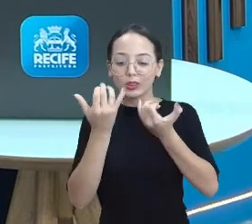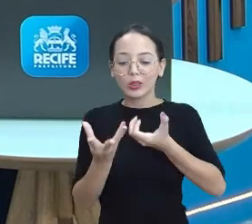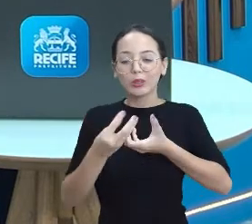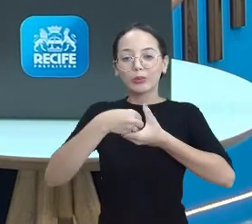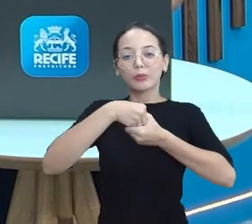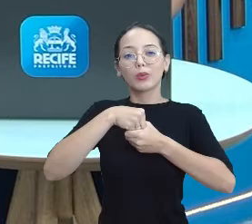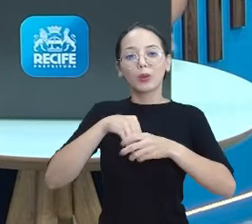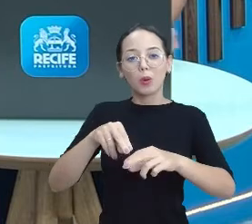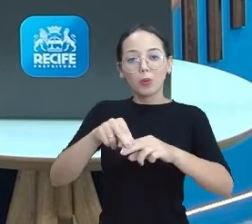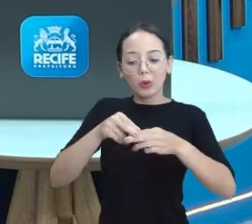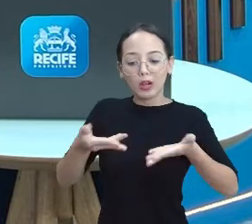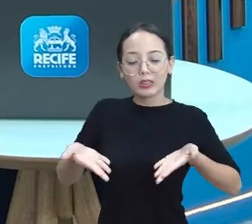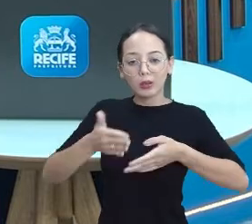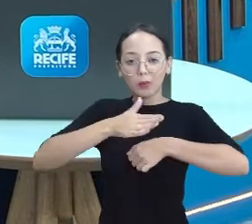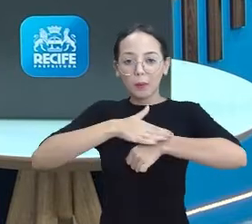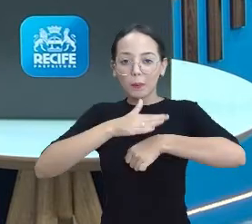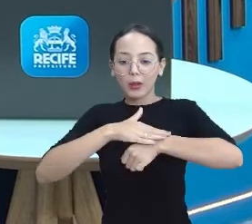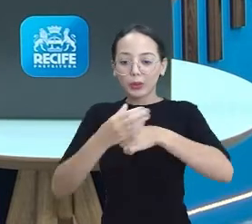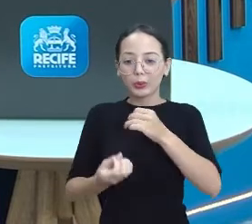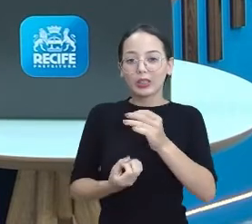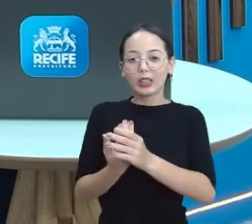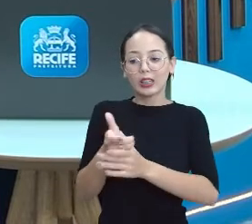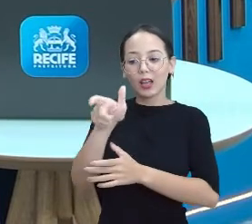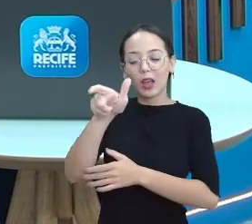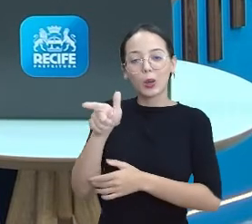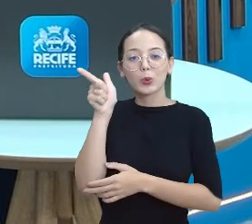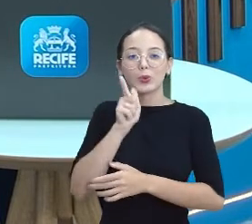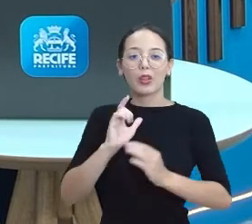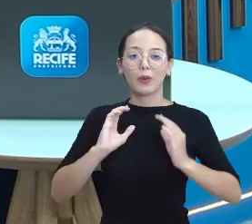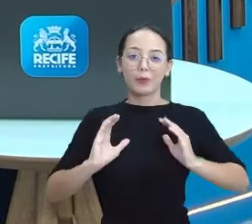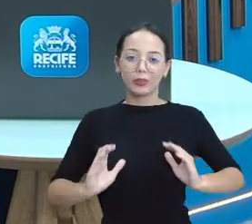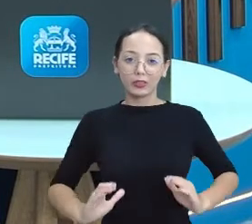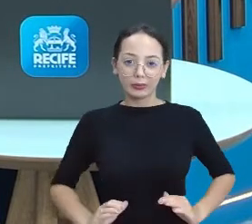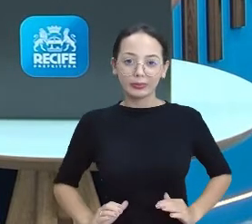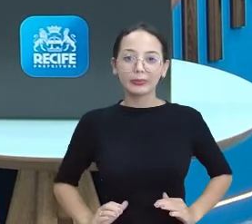e a partir do momento que ele elabora, ele se comporta.